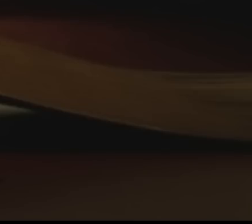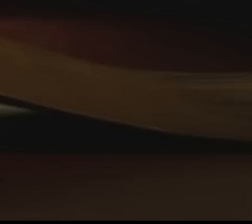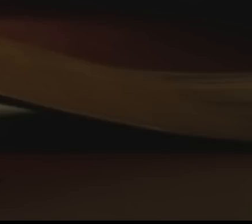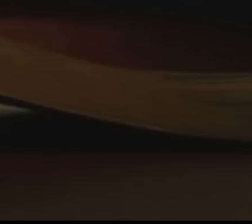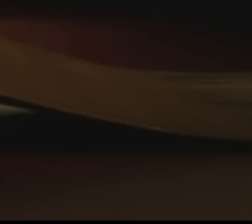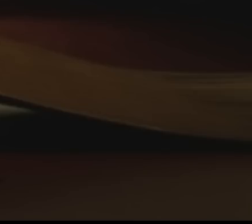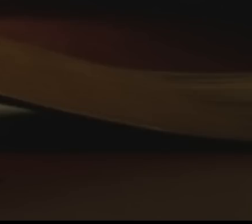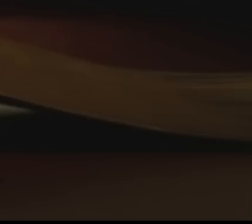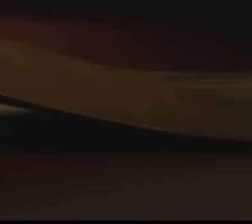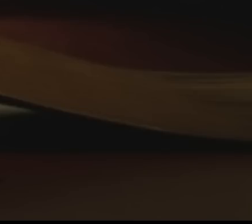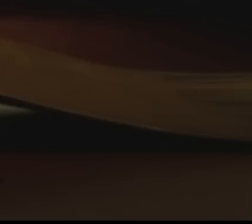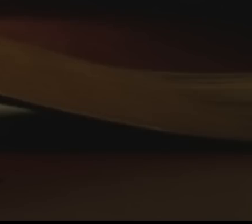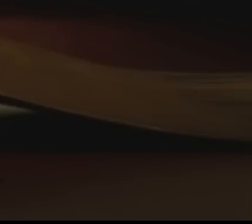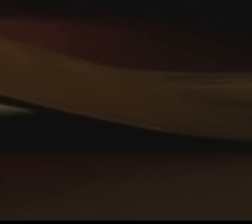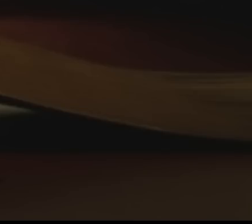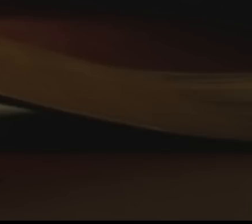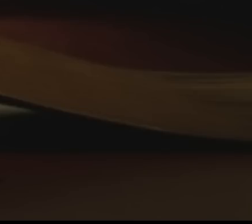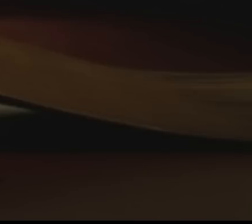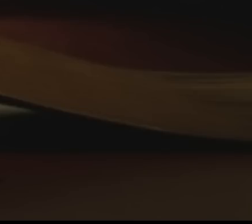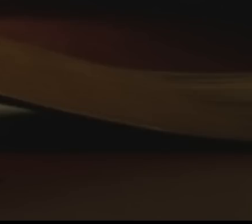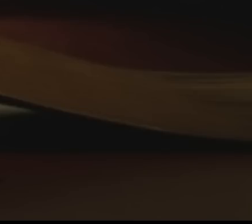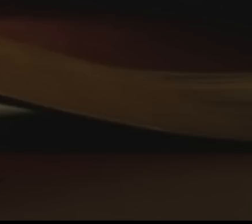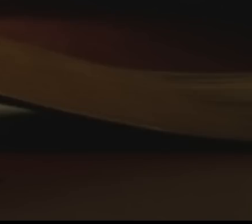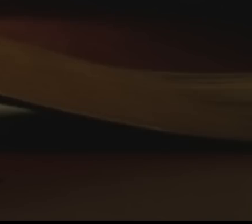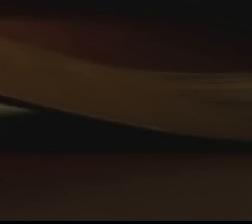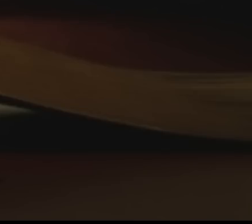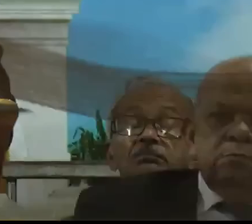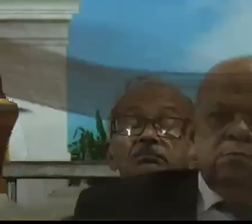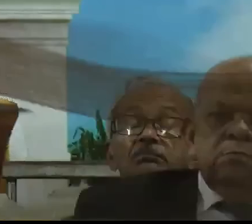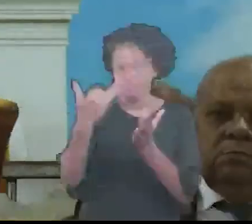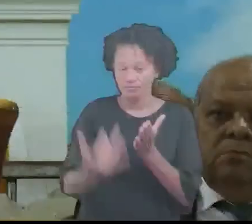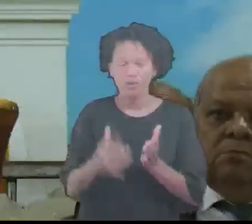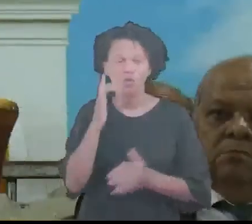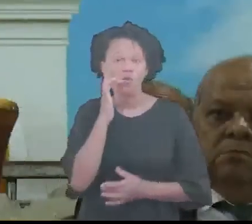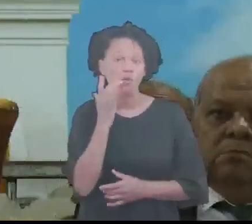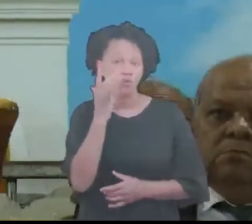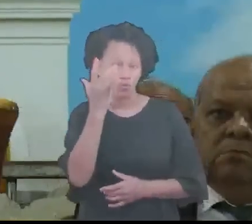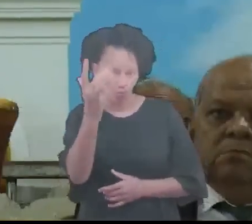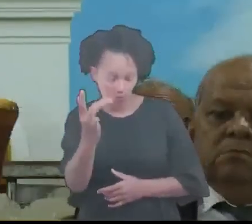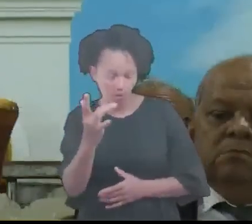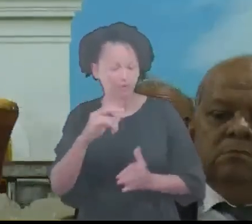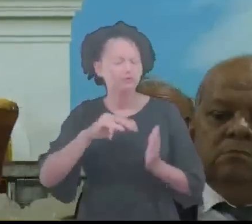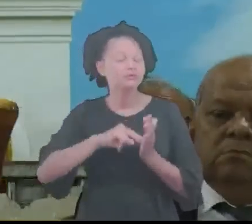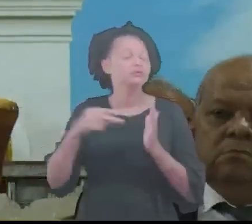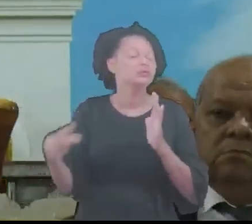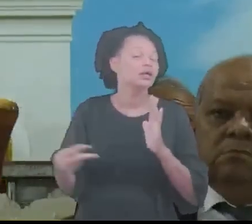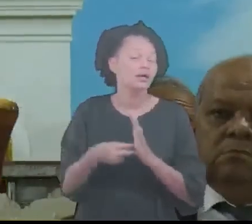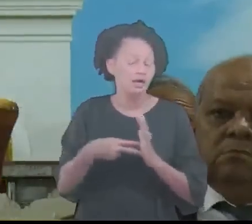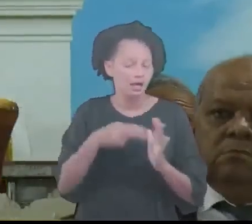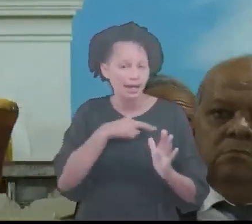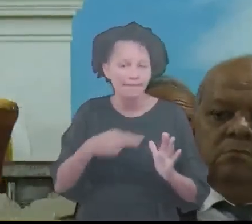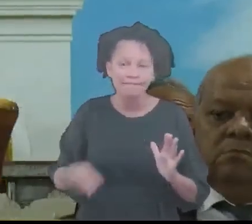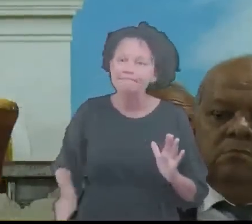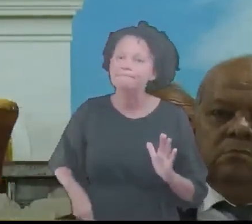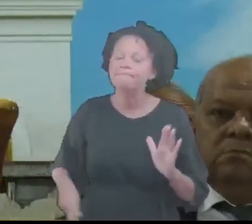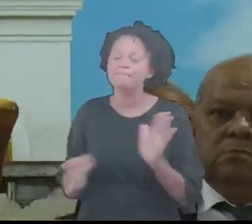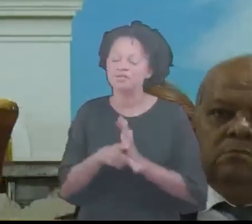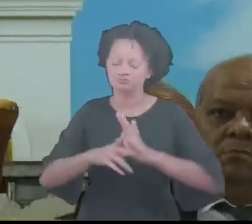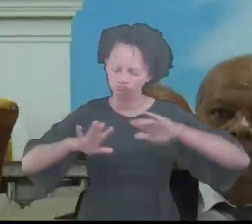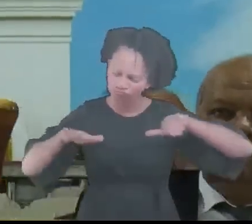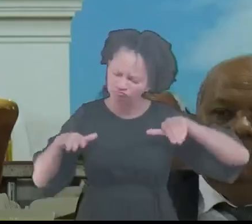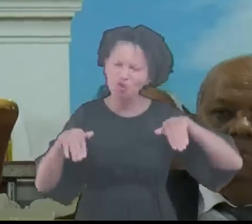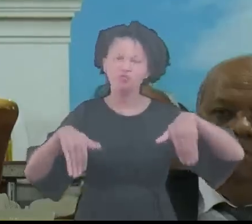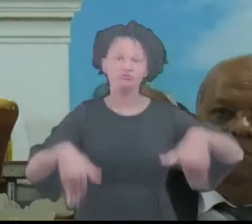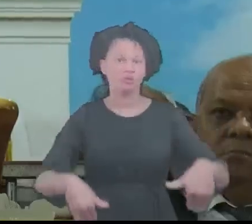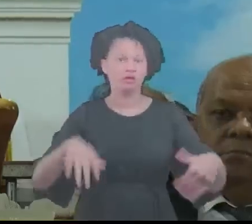tremenda majestade. A Bíblia diz que o ouro representa a majestade